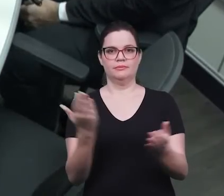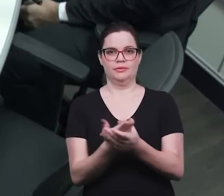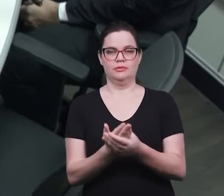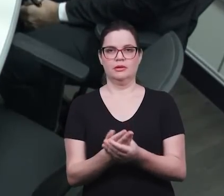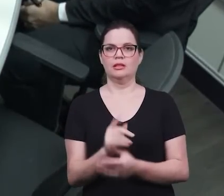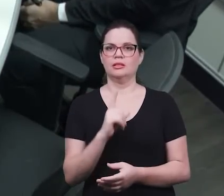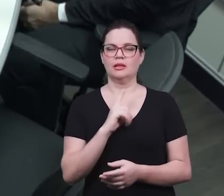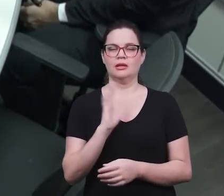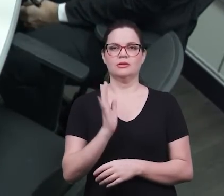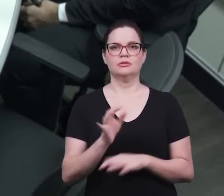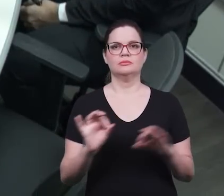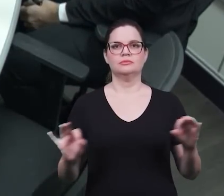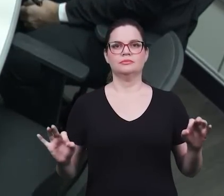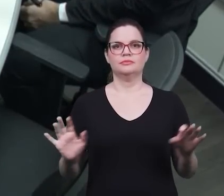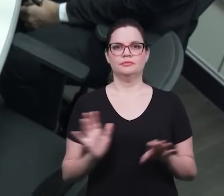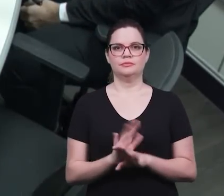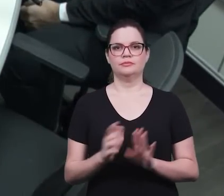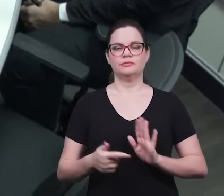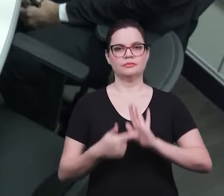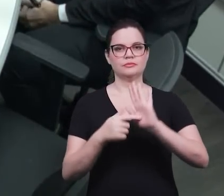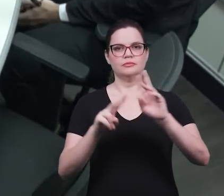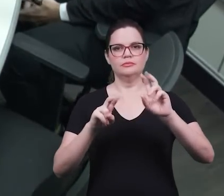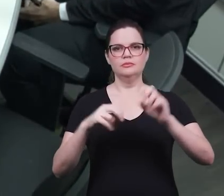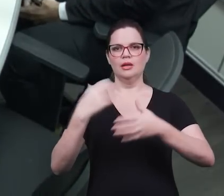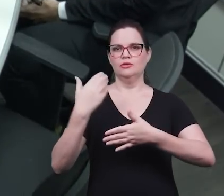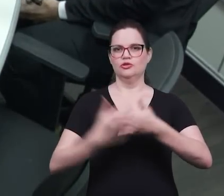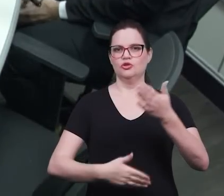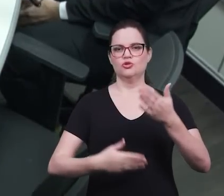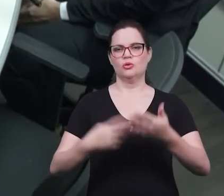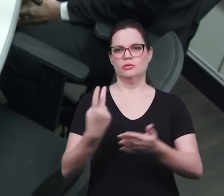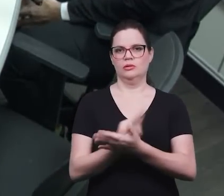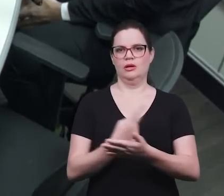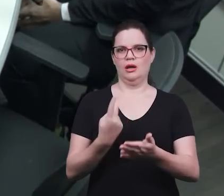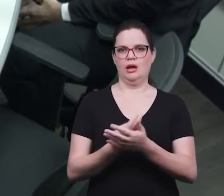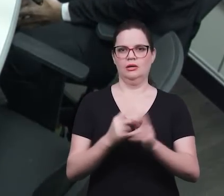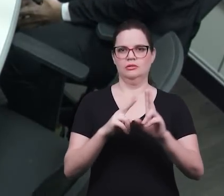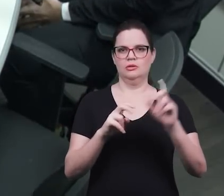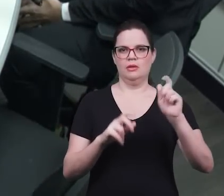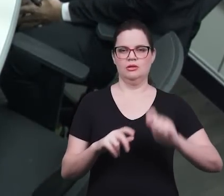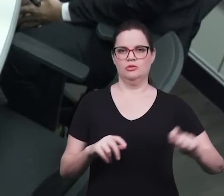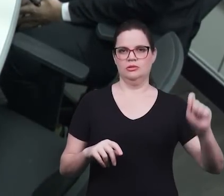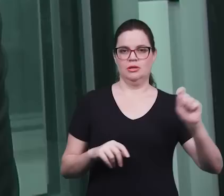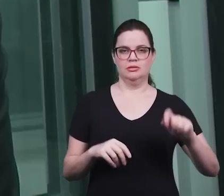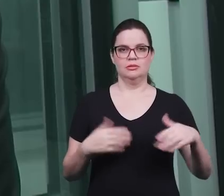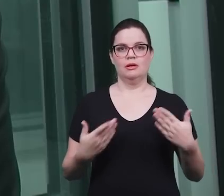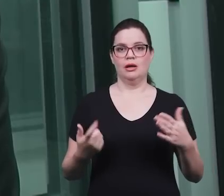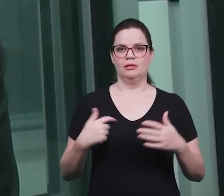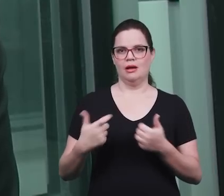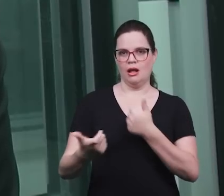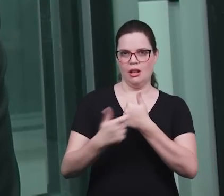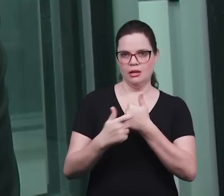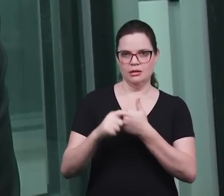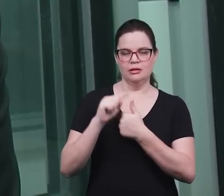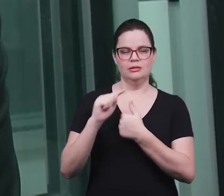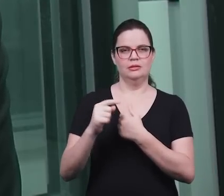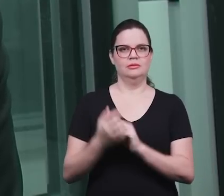abinha, desconto indevido, associação, e aí clicar ali